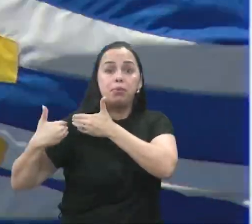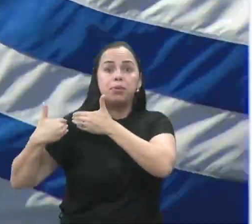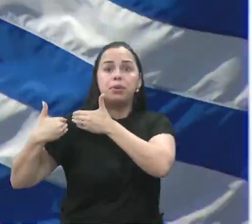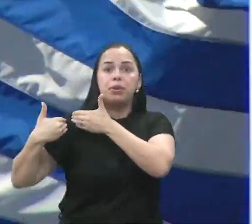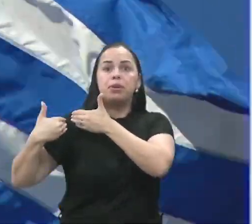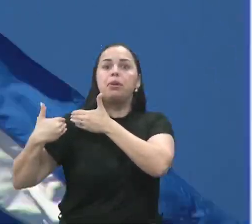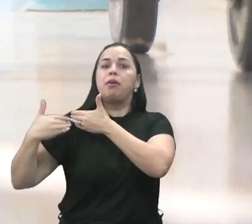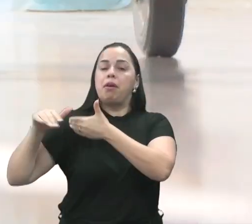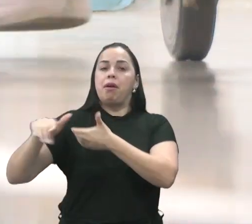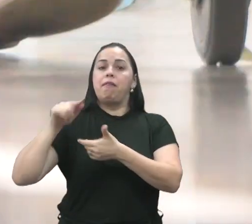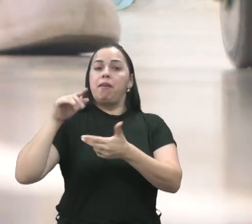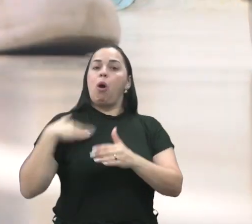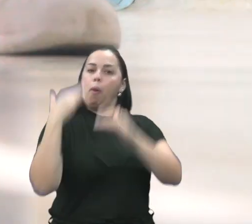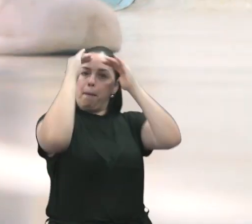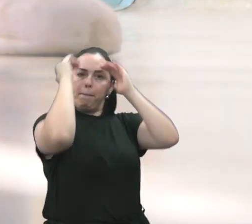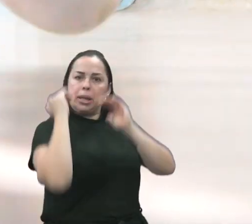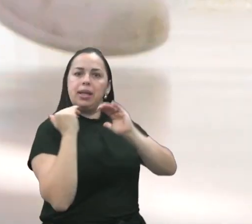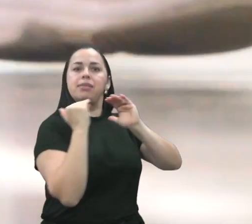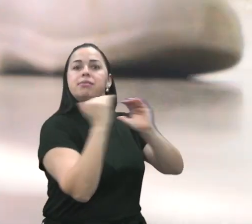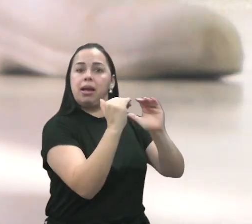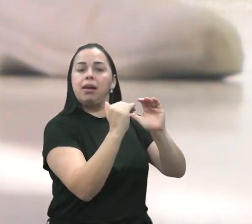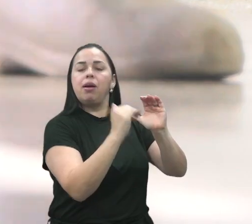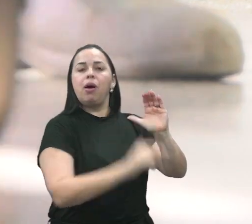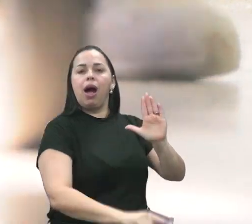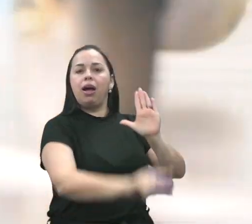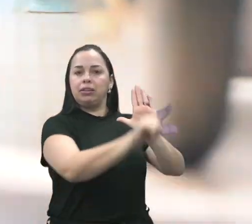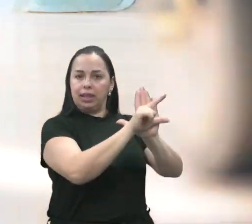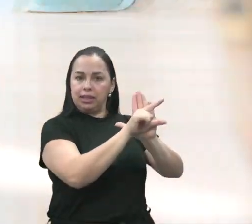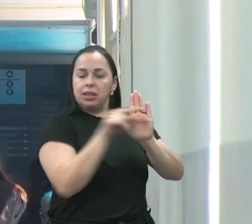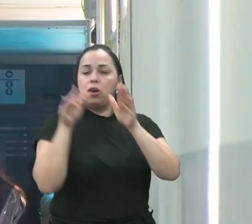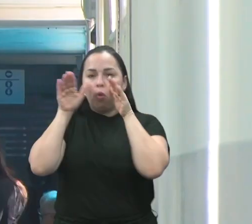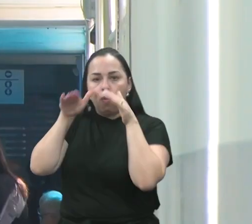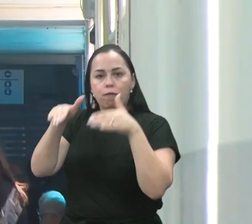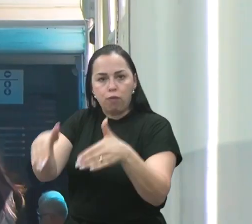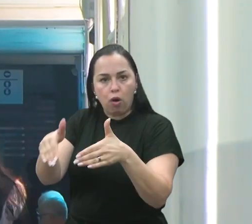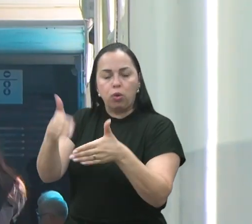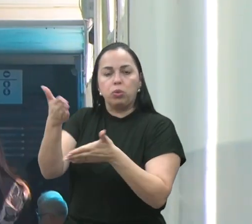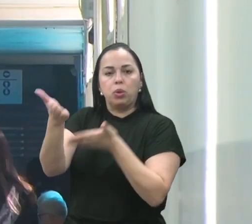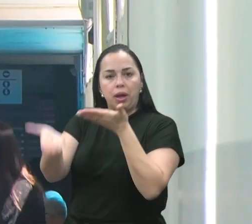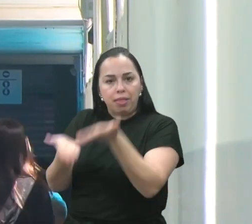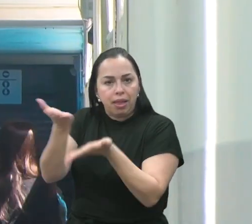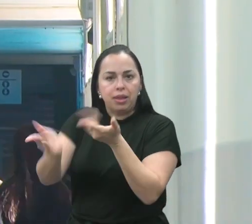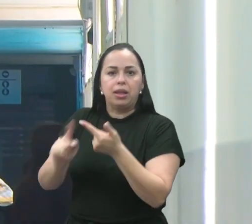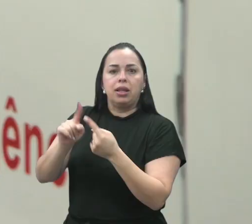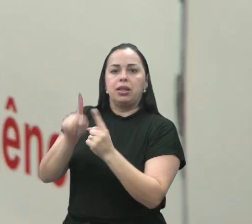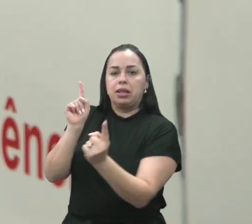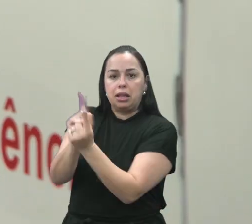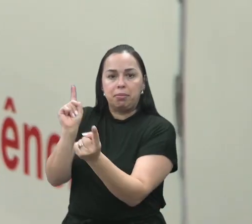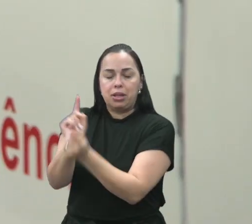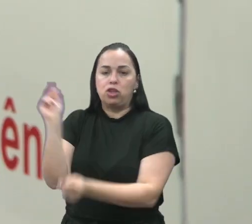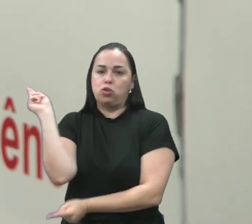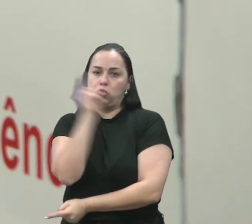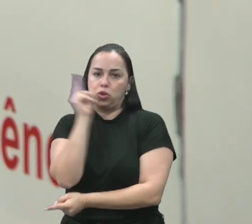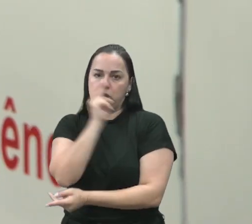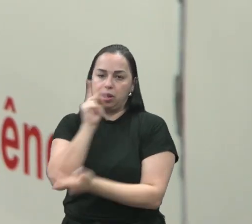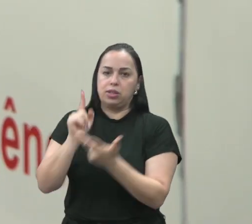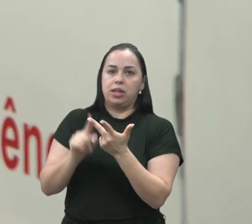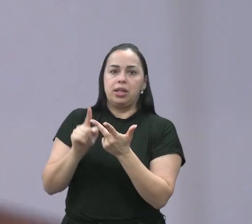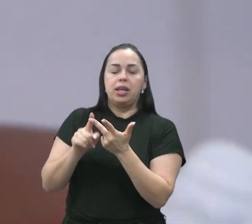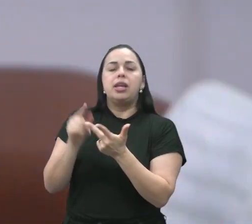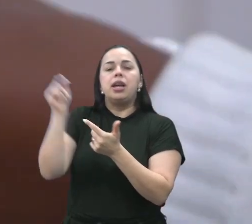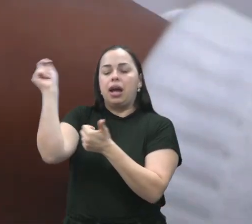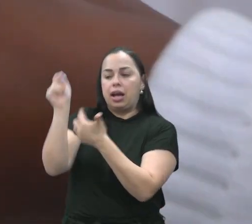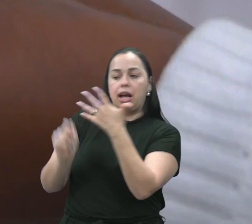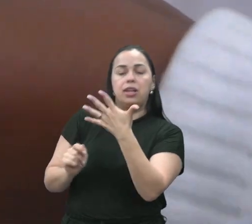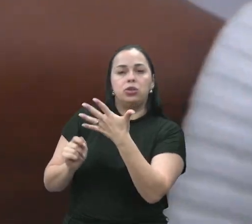ficam responsáveis pela execução das políticas de saúde locais, com foco na atenção básica, serviços de urgência